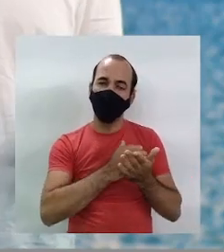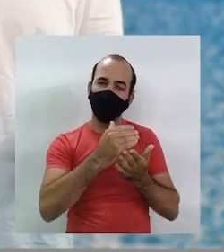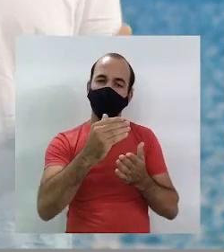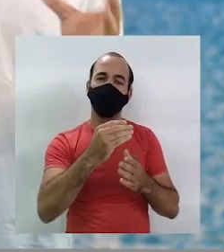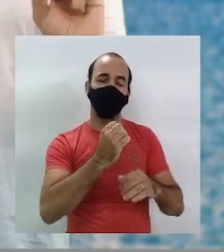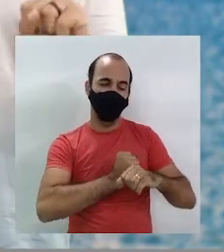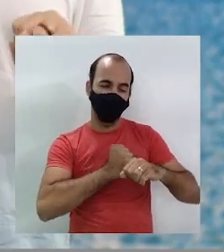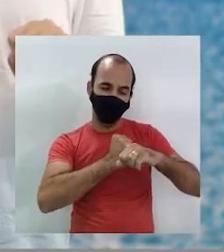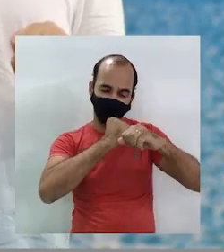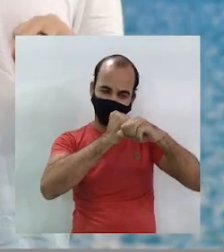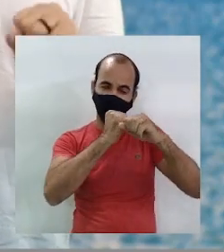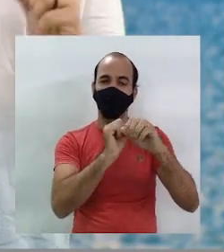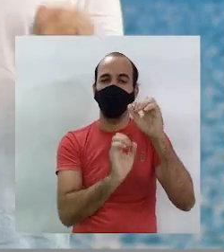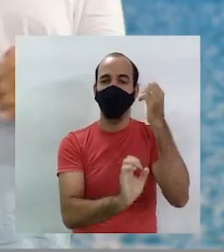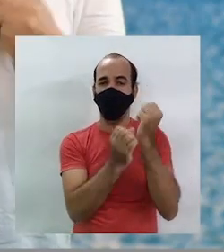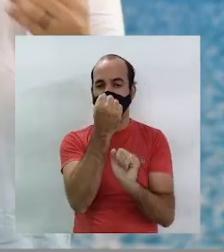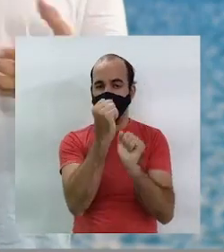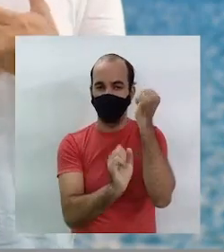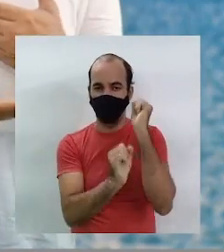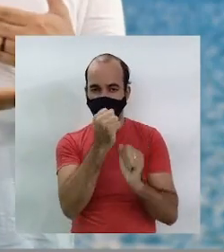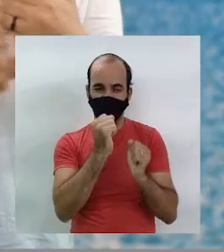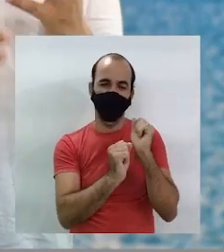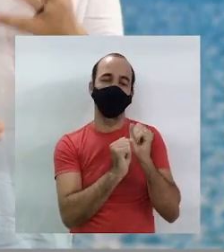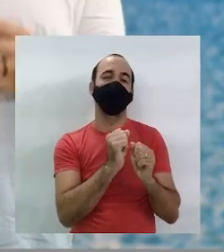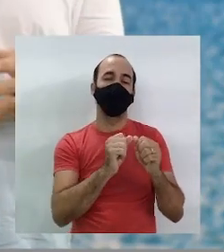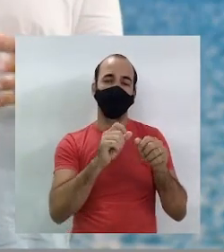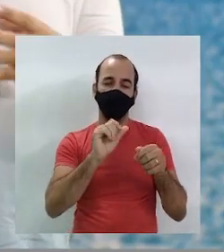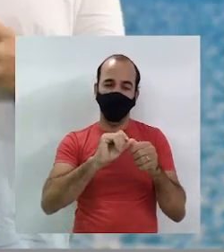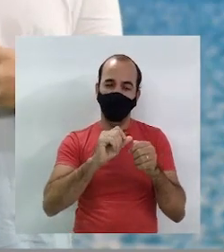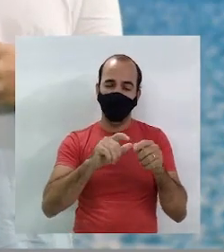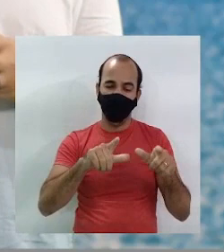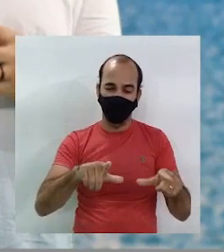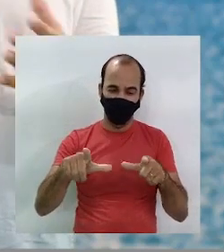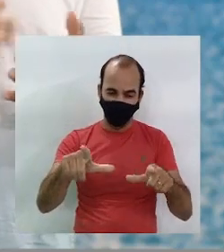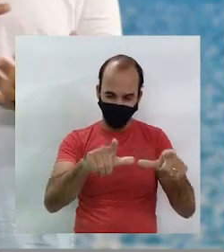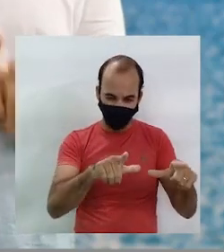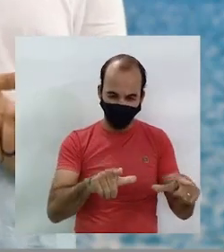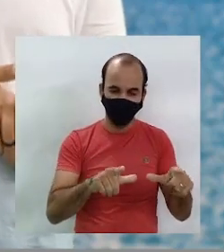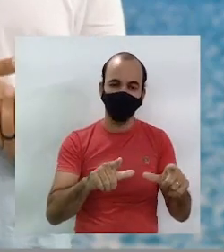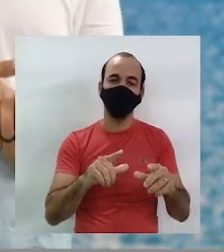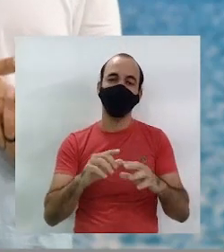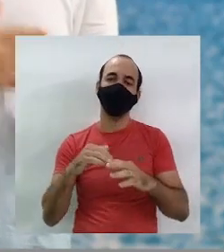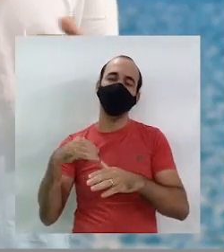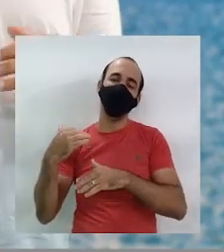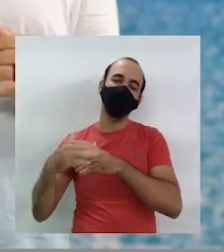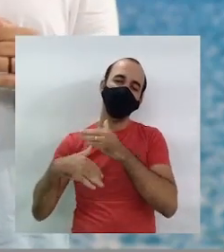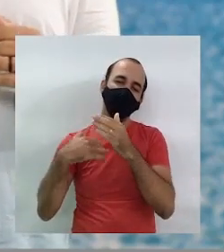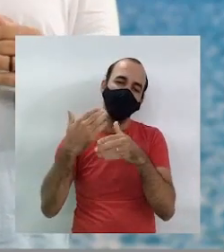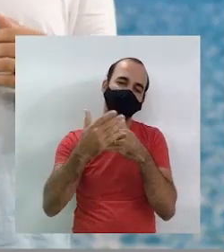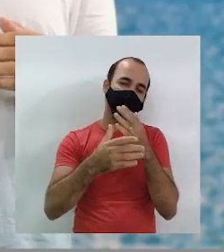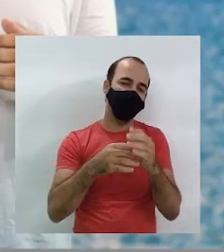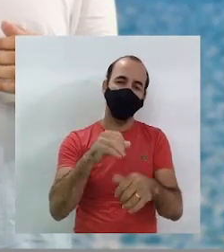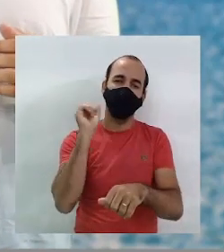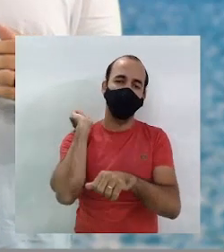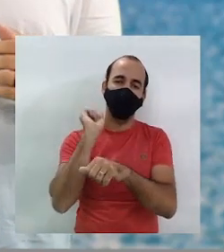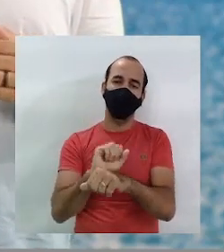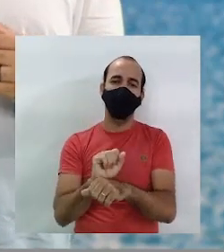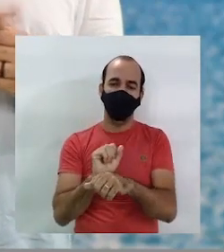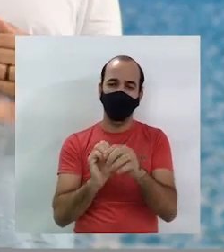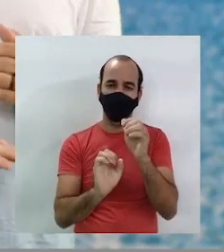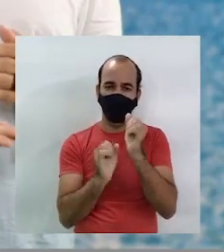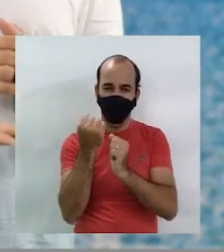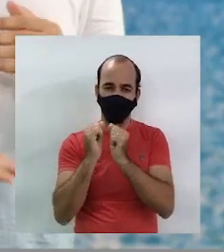de cerâmica. Só que aí, passando um tempo, a fábrica ela vai ser desativada. Ela só vai ser